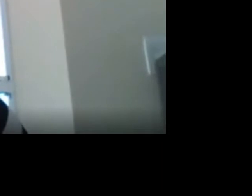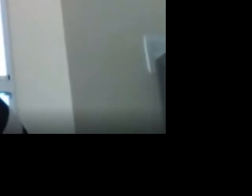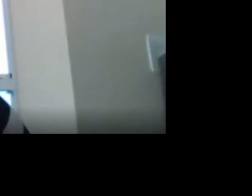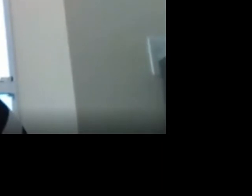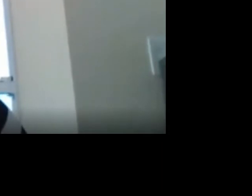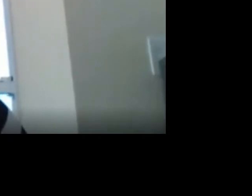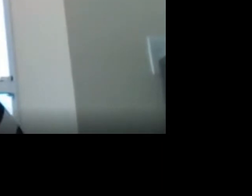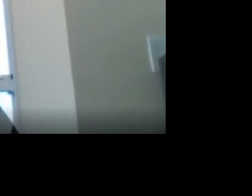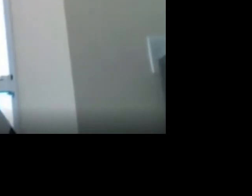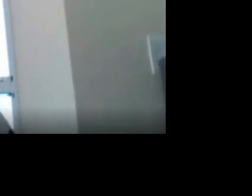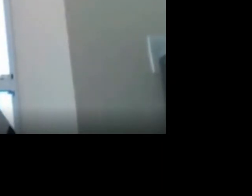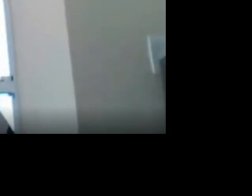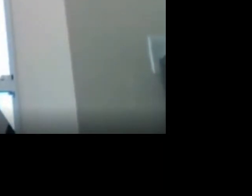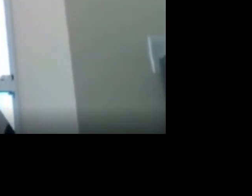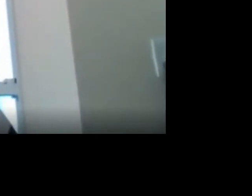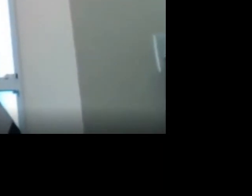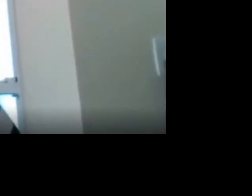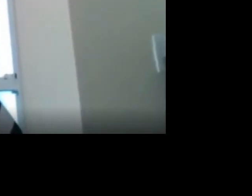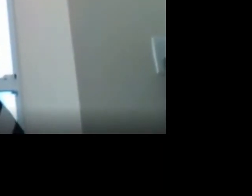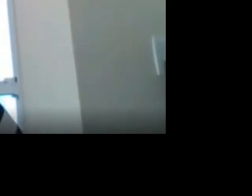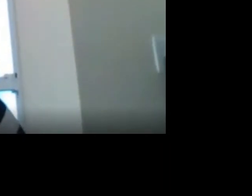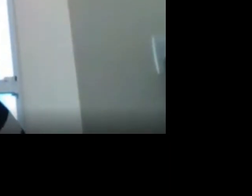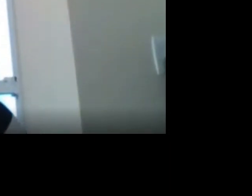Todos me ouvem bem?